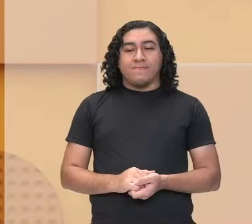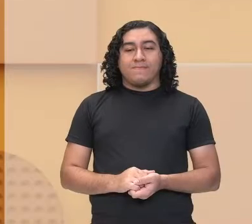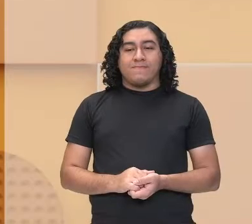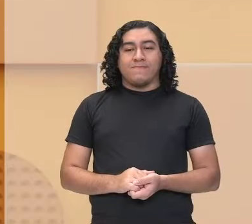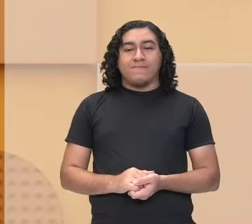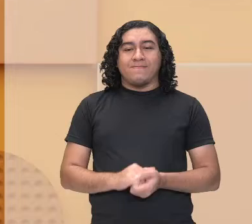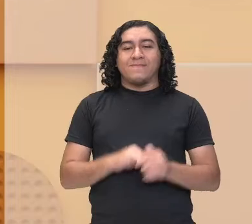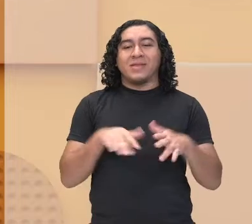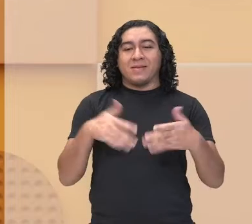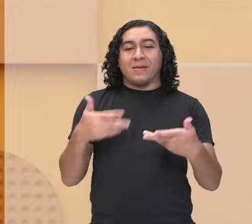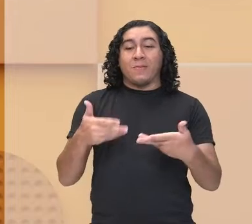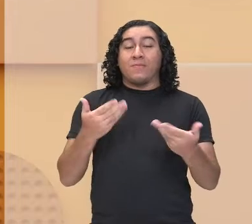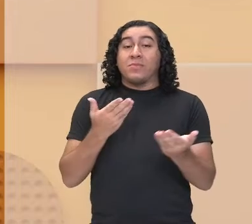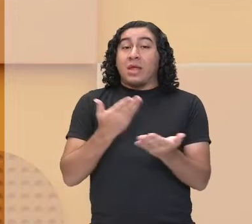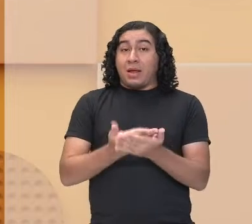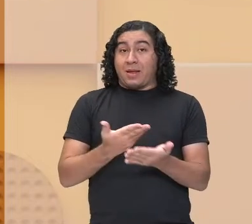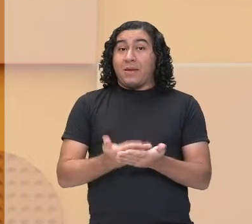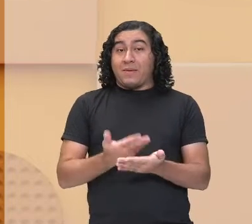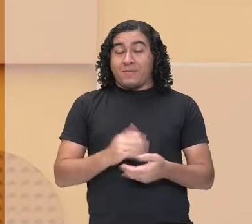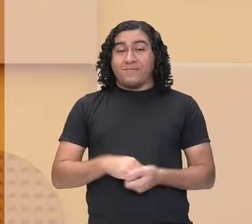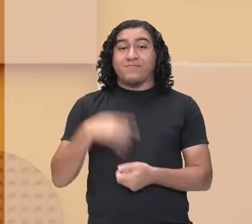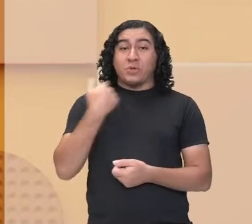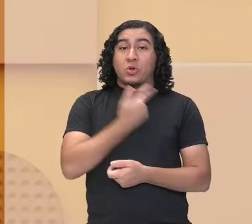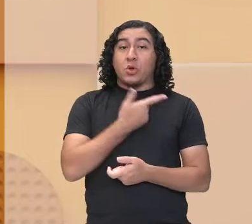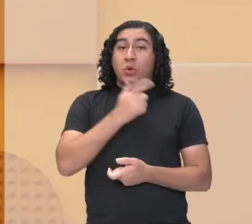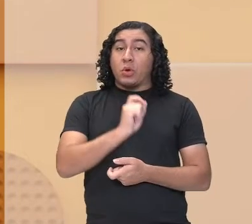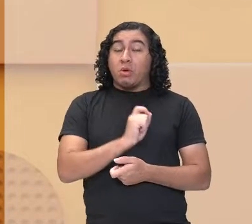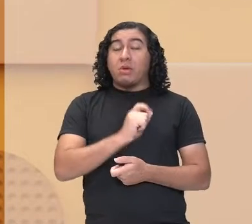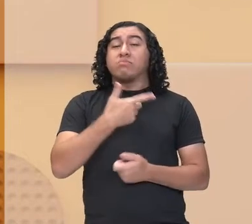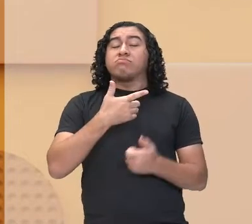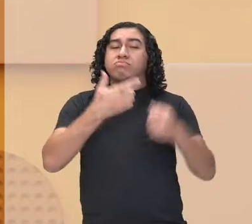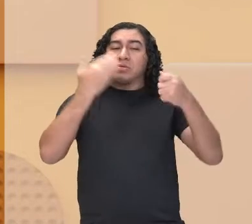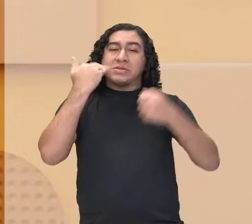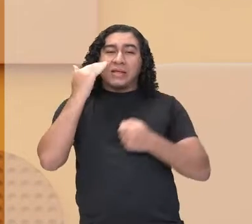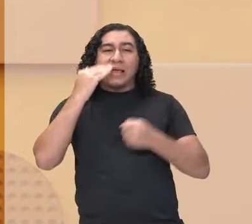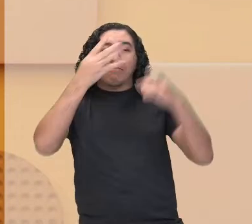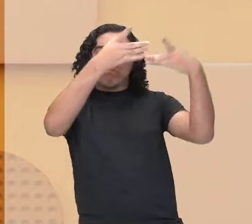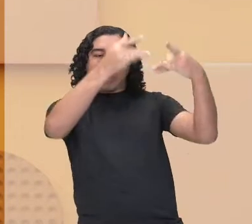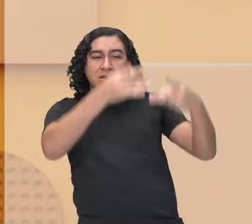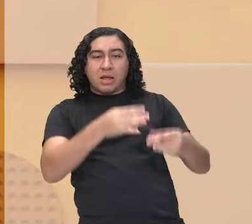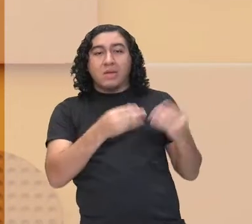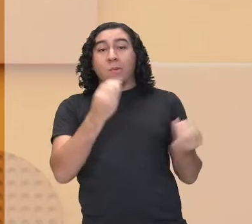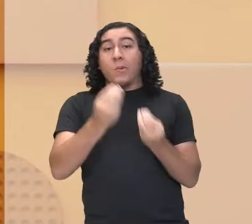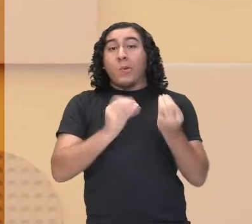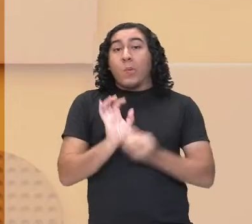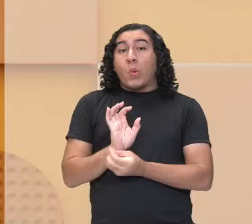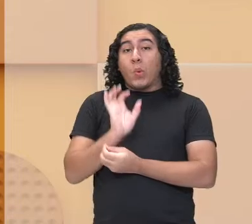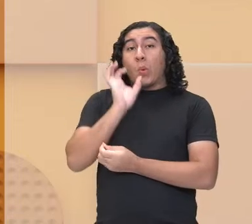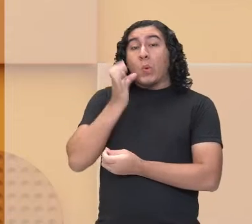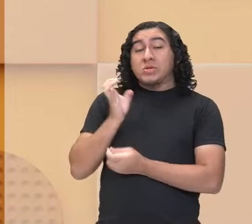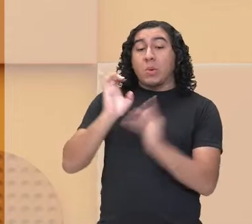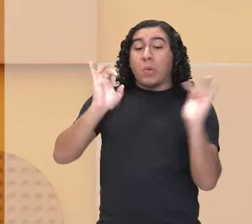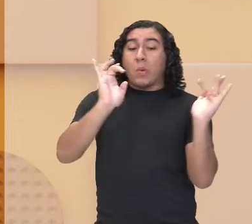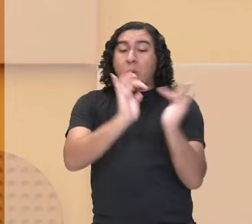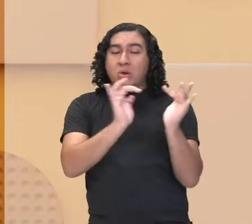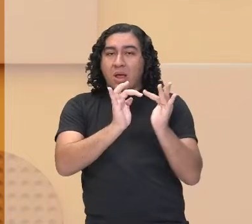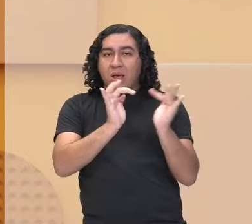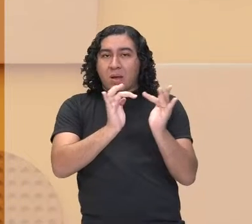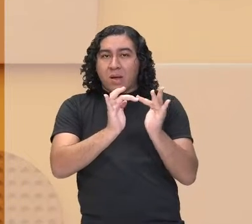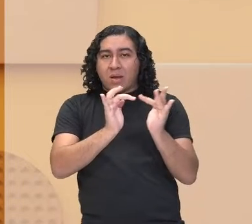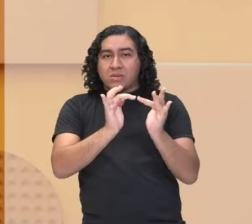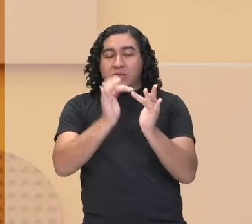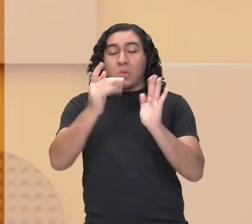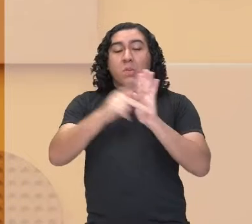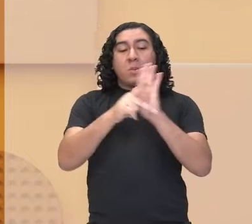Então, turma, nesta aula nós vamos explorar como se deu os primeiros contatos, o primeiro encontro entre